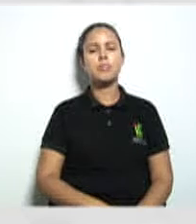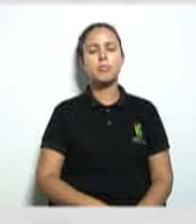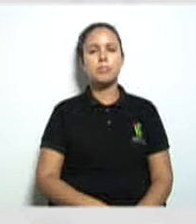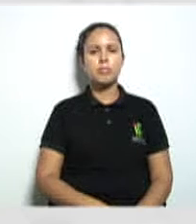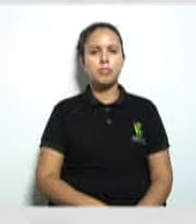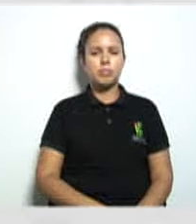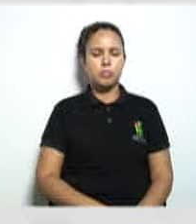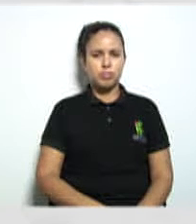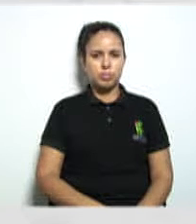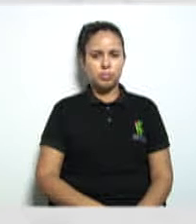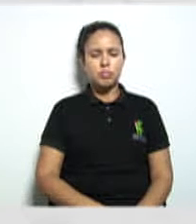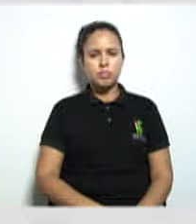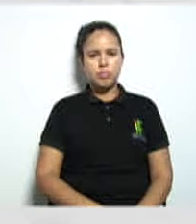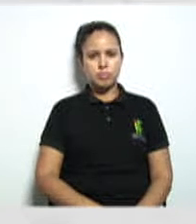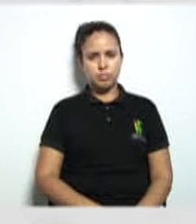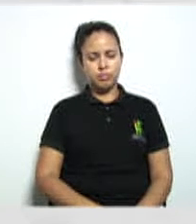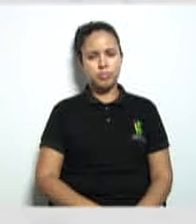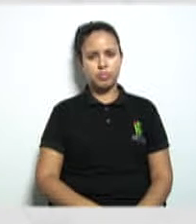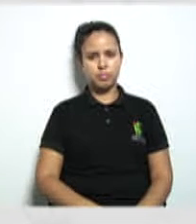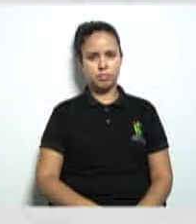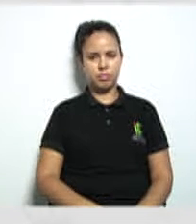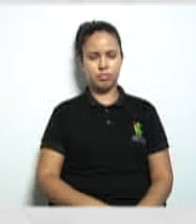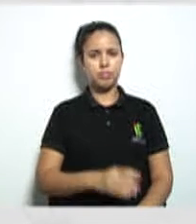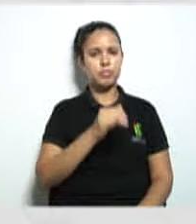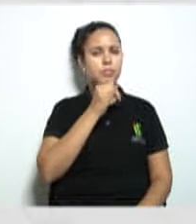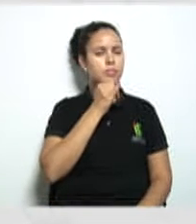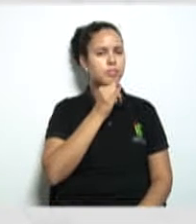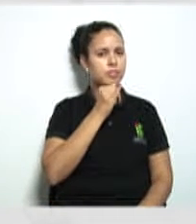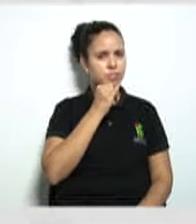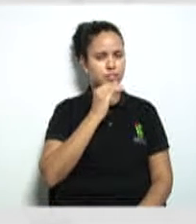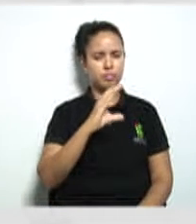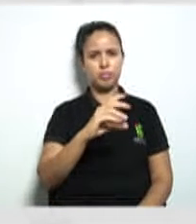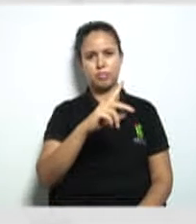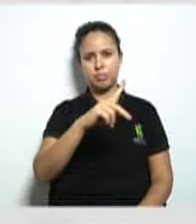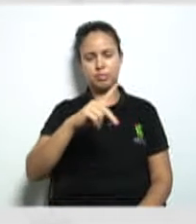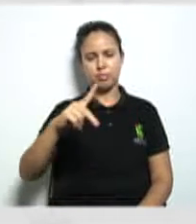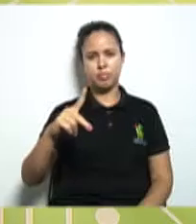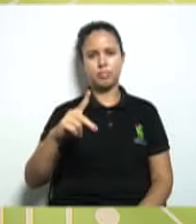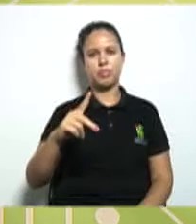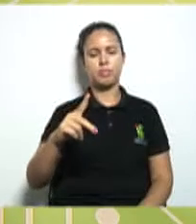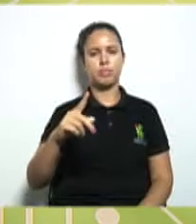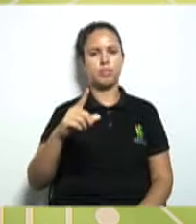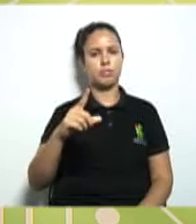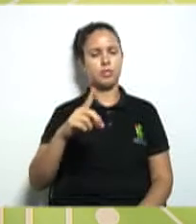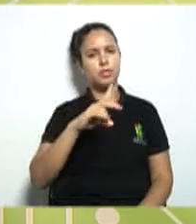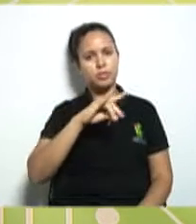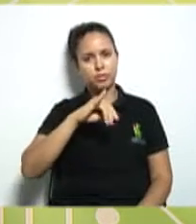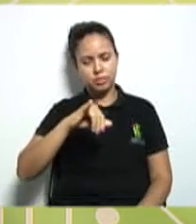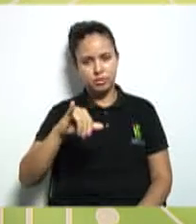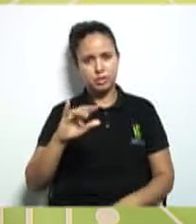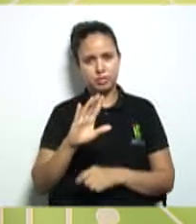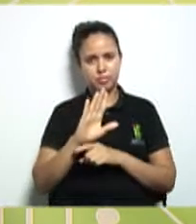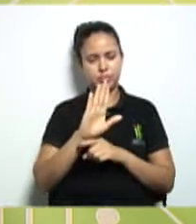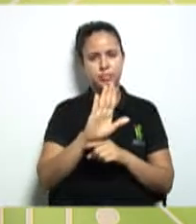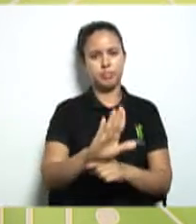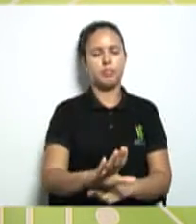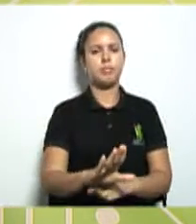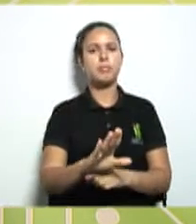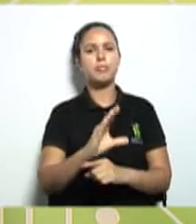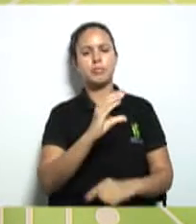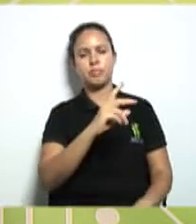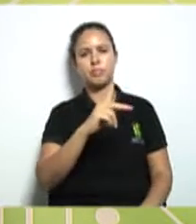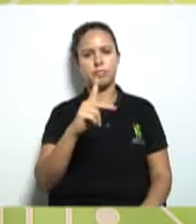vamos citar o exemplo de alguma cooperativa que vai prestar serviços para uma